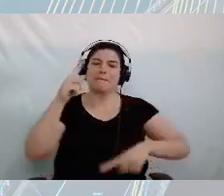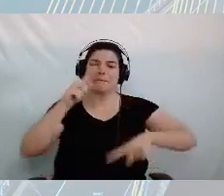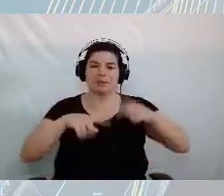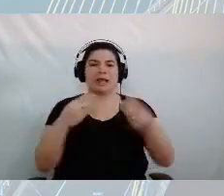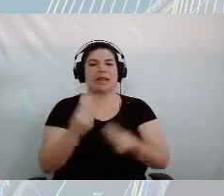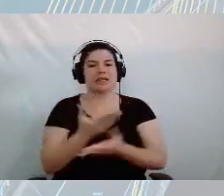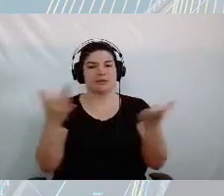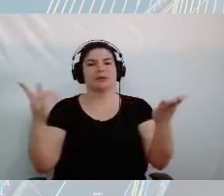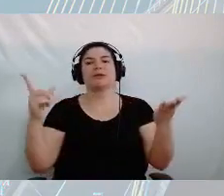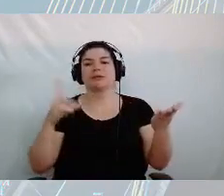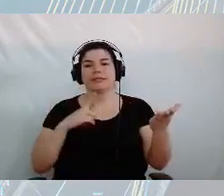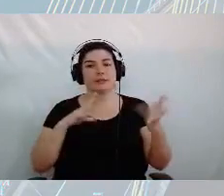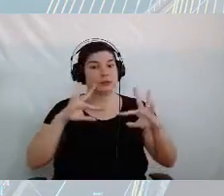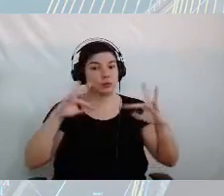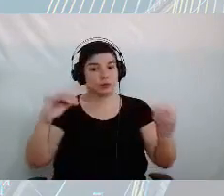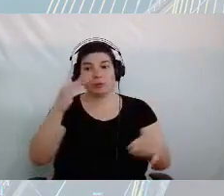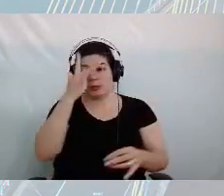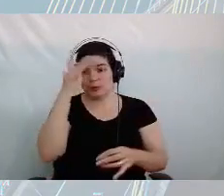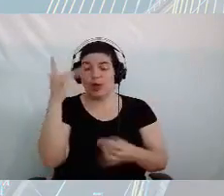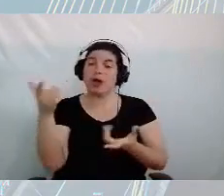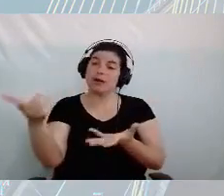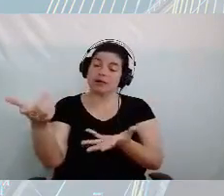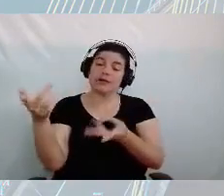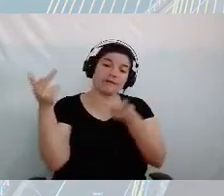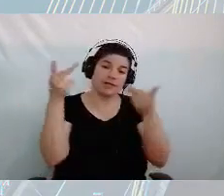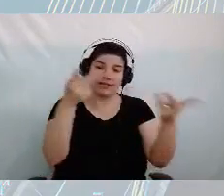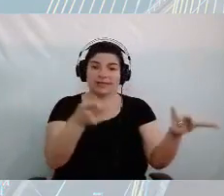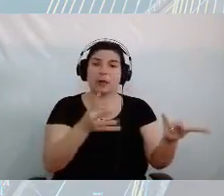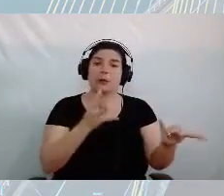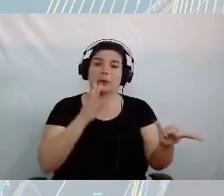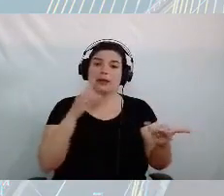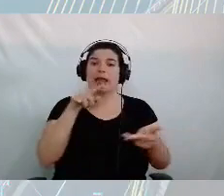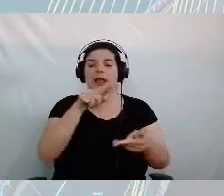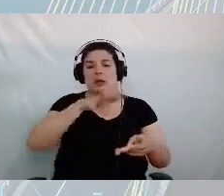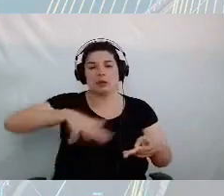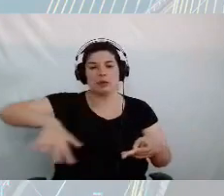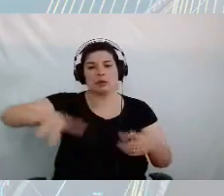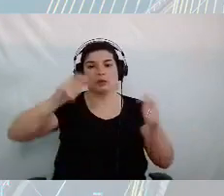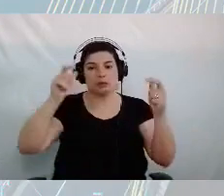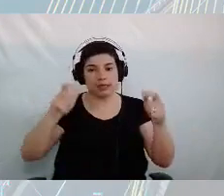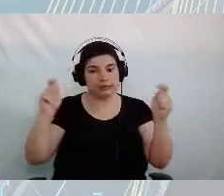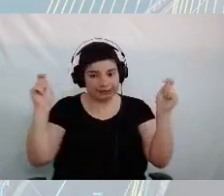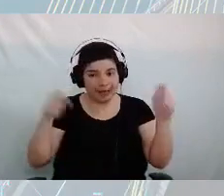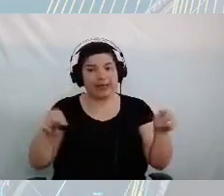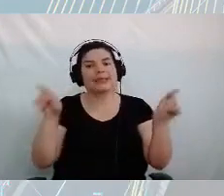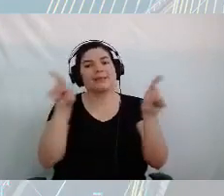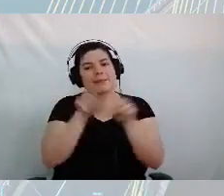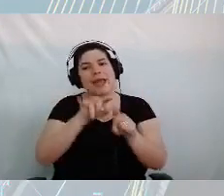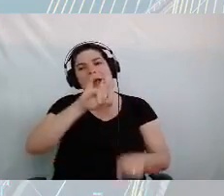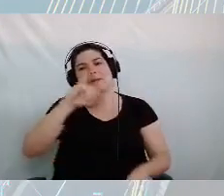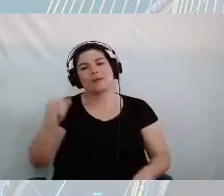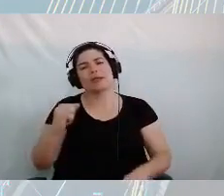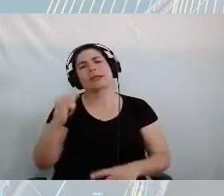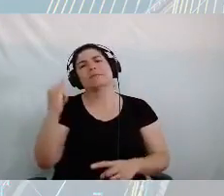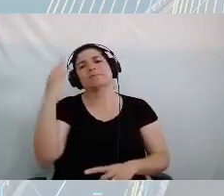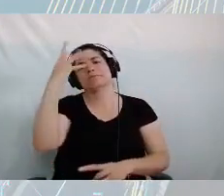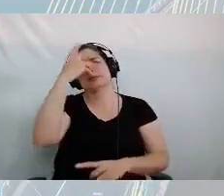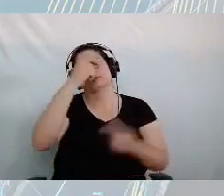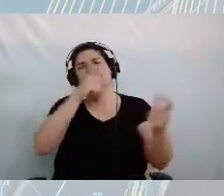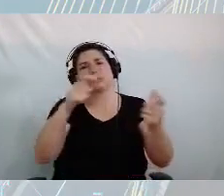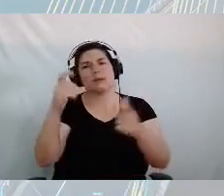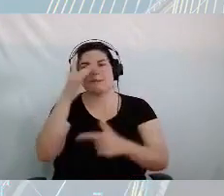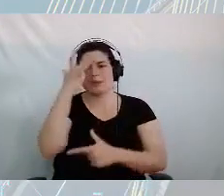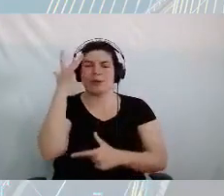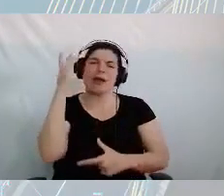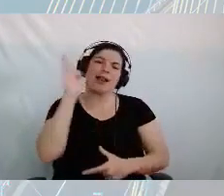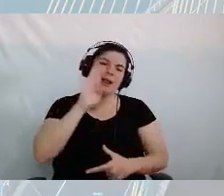ar, todos vocês estão convidados a visitar e conhecer o ambiente e, de quebra, curtir paisagens bonitas, pessoas legais e culturas